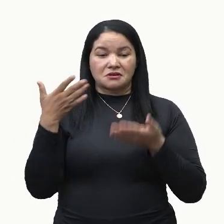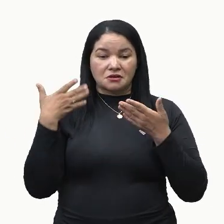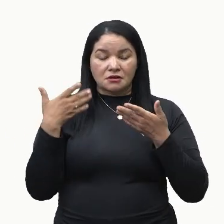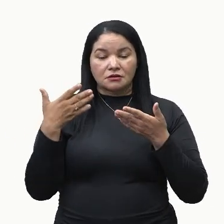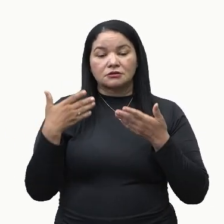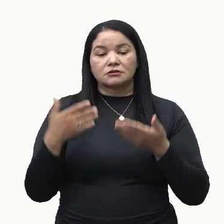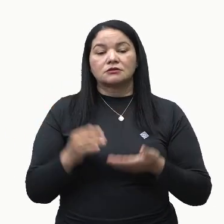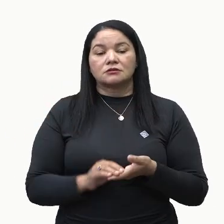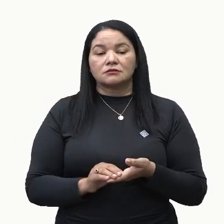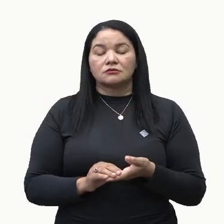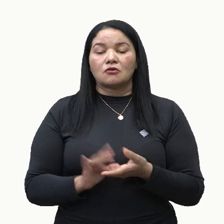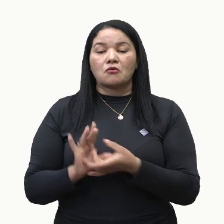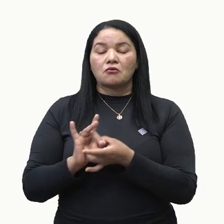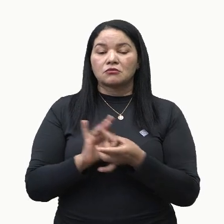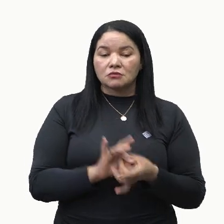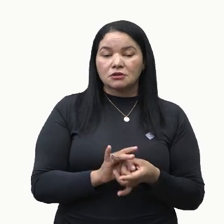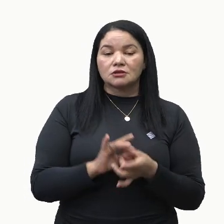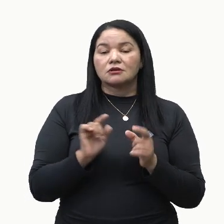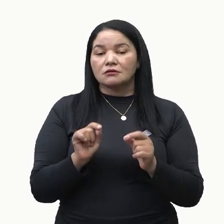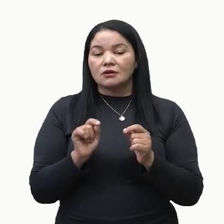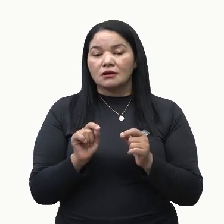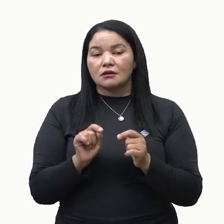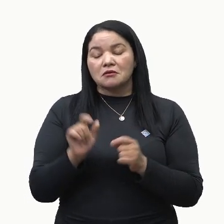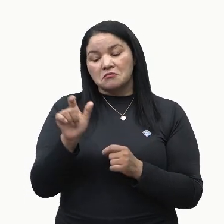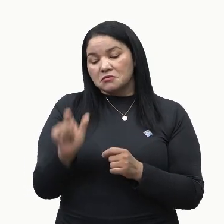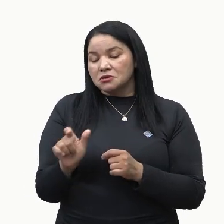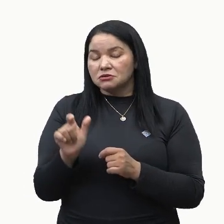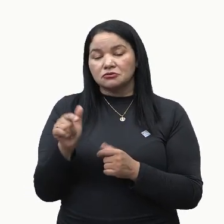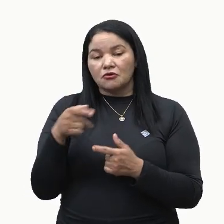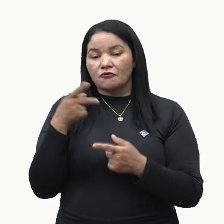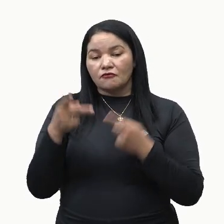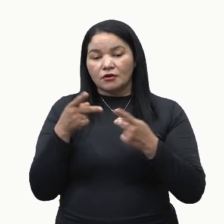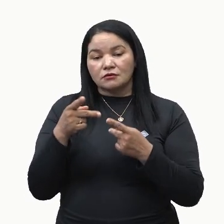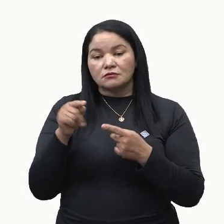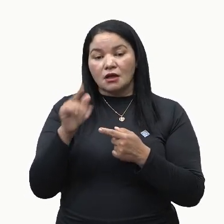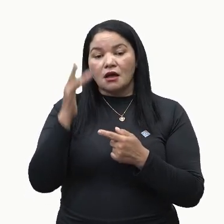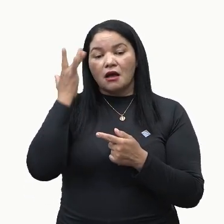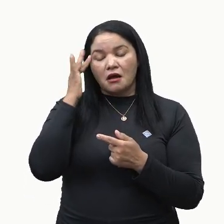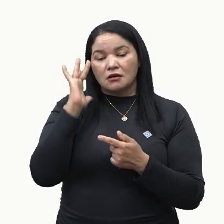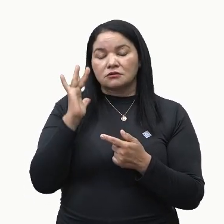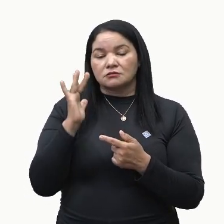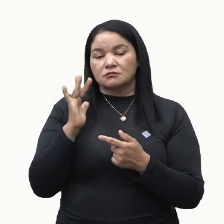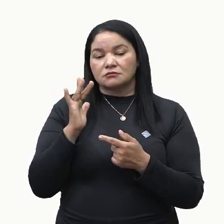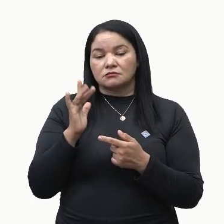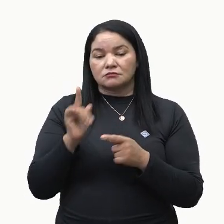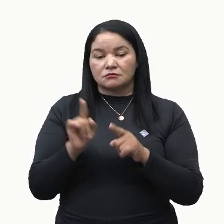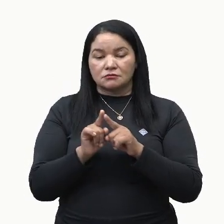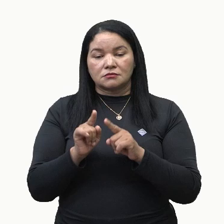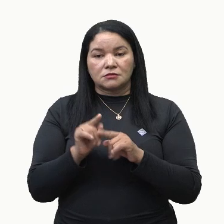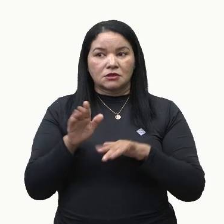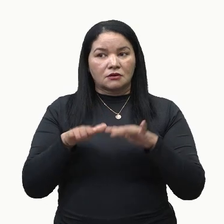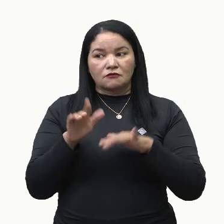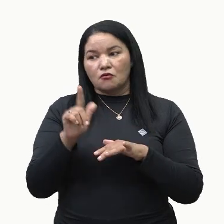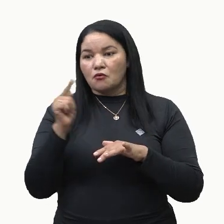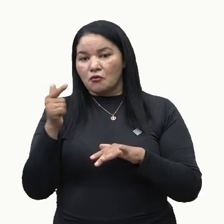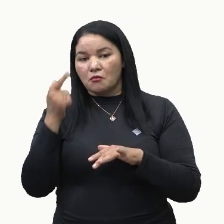O único contexto que tem é da pessoa que falou, né? Se ela está achando que está quente. Outra pessoa pode achar que